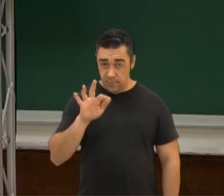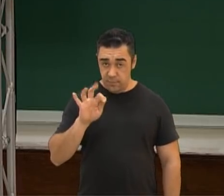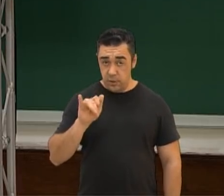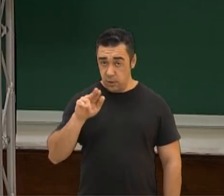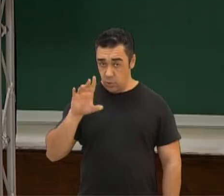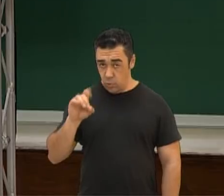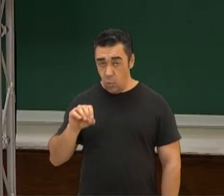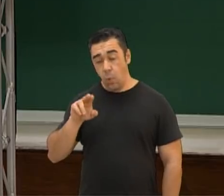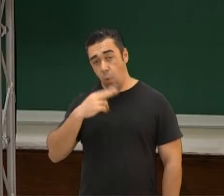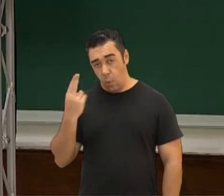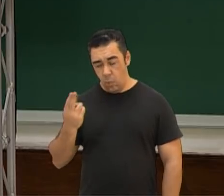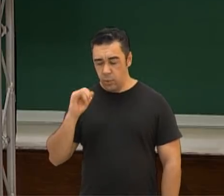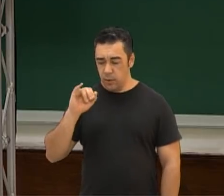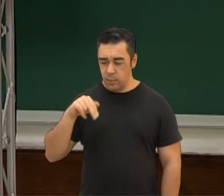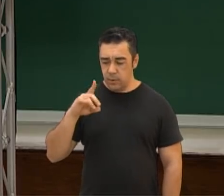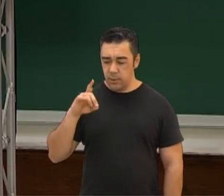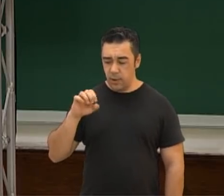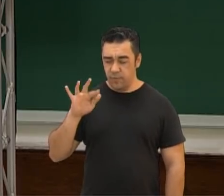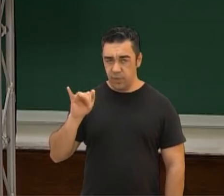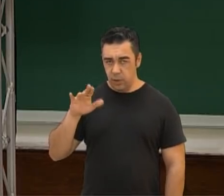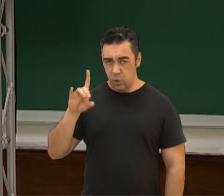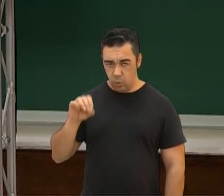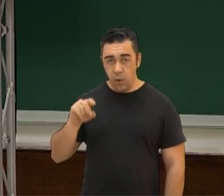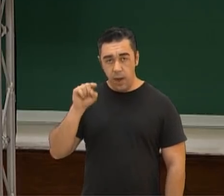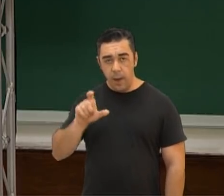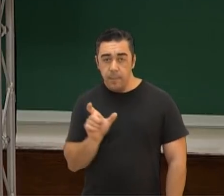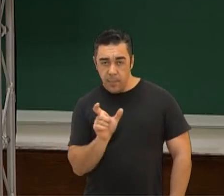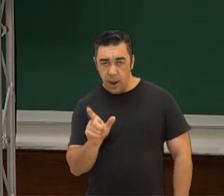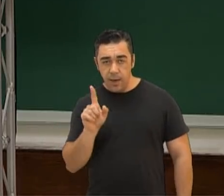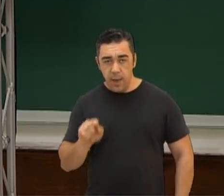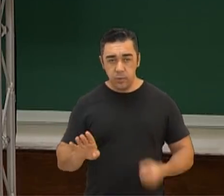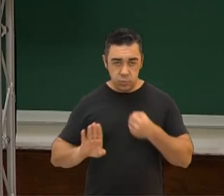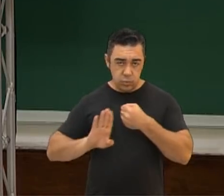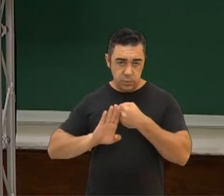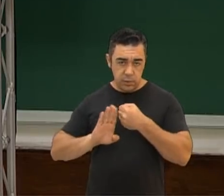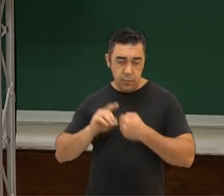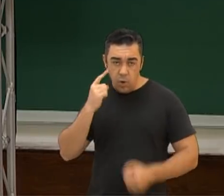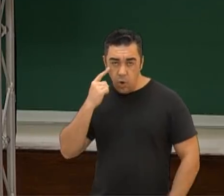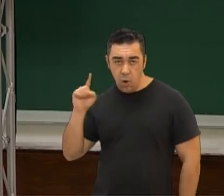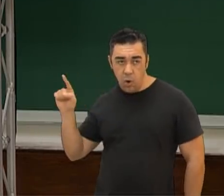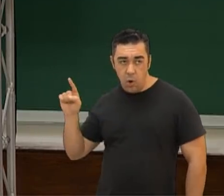palavra será substantivo, ok? Vamos continuar aqui.